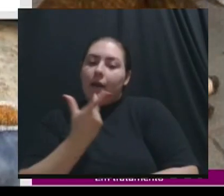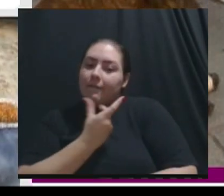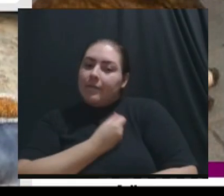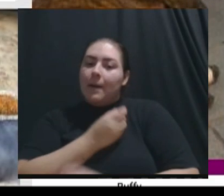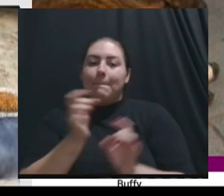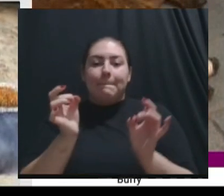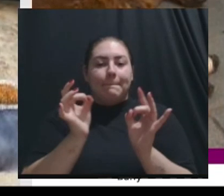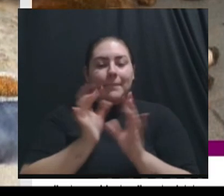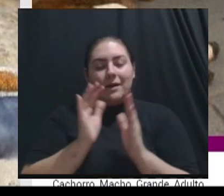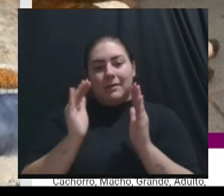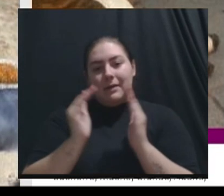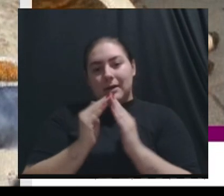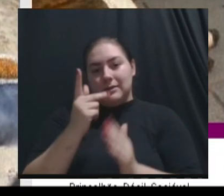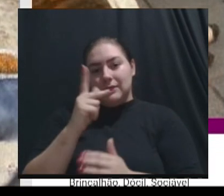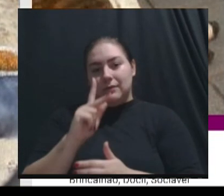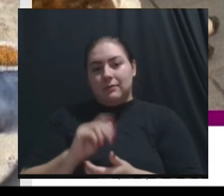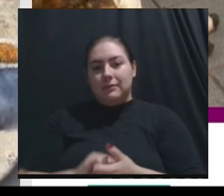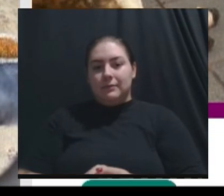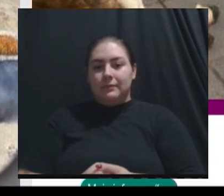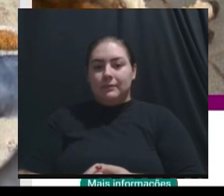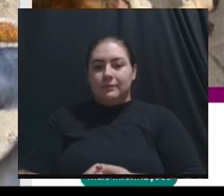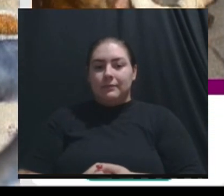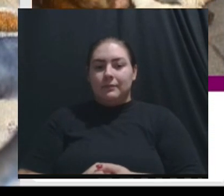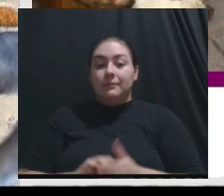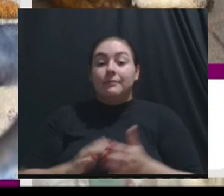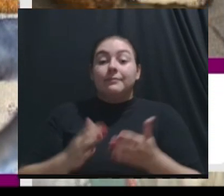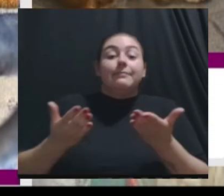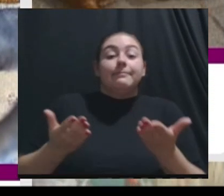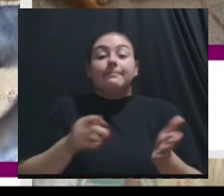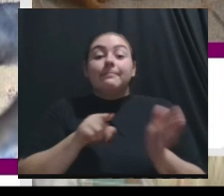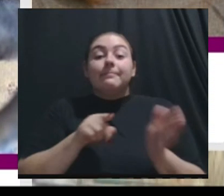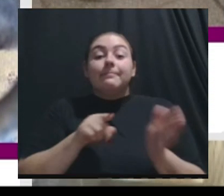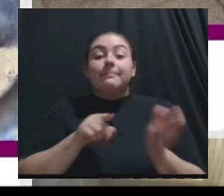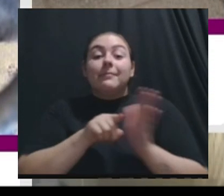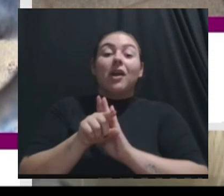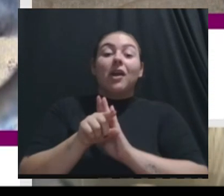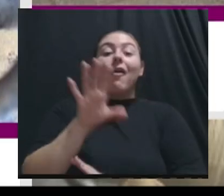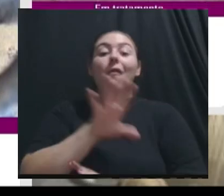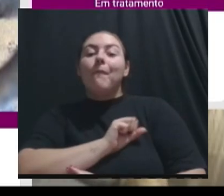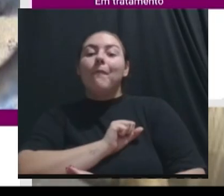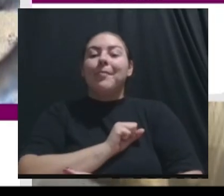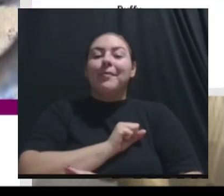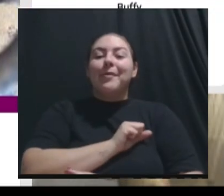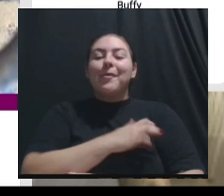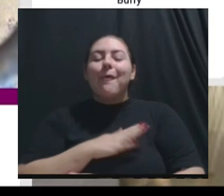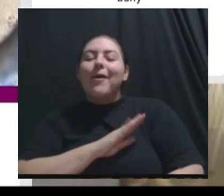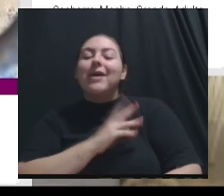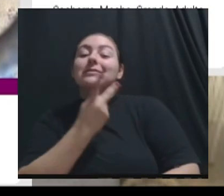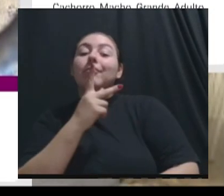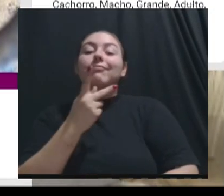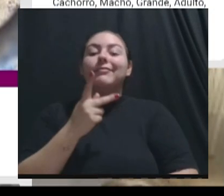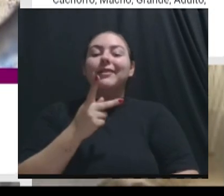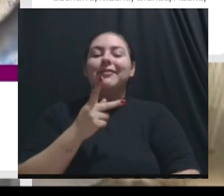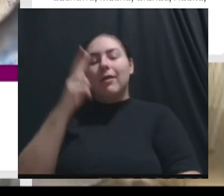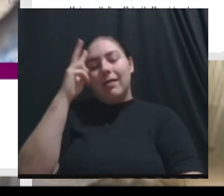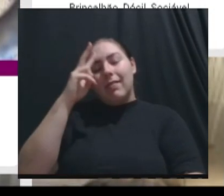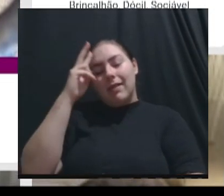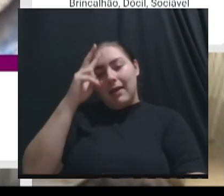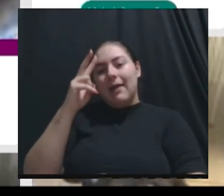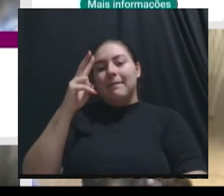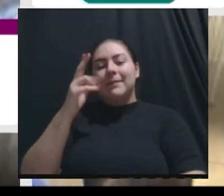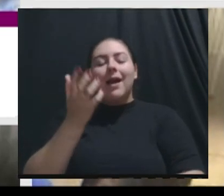qual desses amores vai conquistar o seu coração, hein? Lembre-se, adotar é sim um ato de amor, mas de